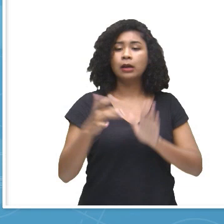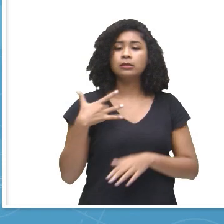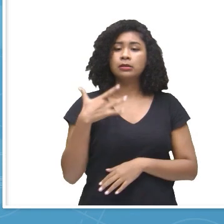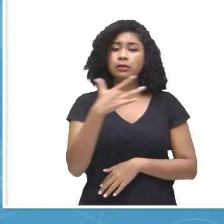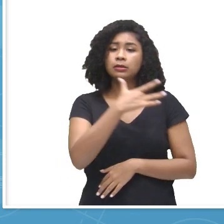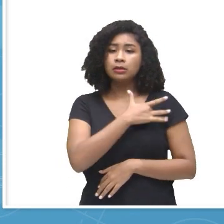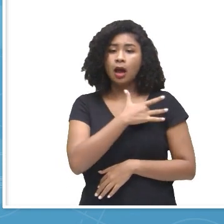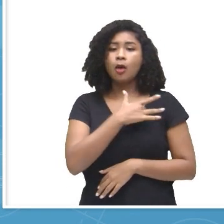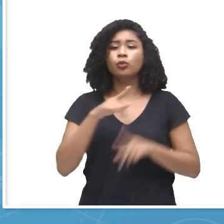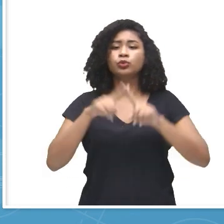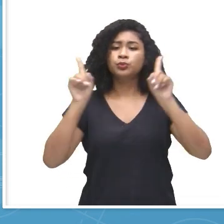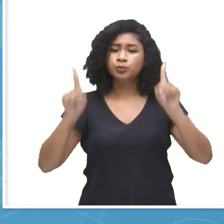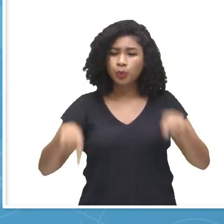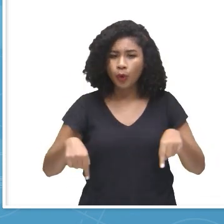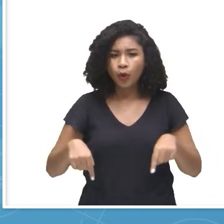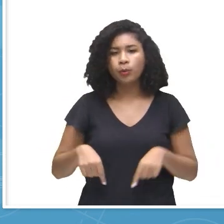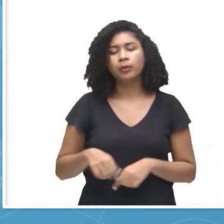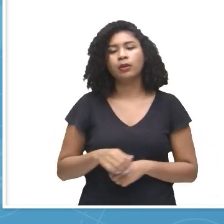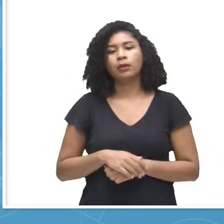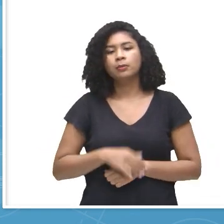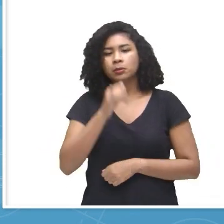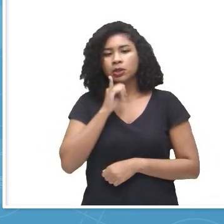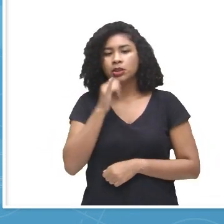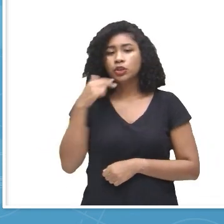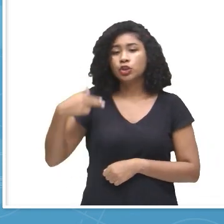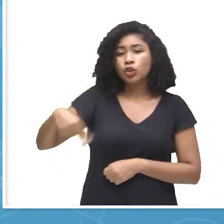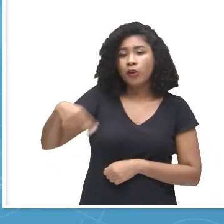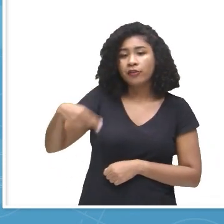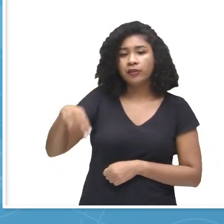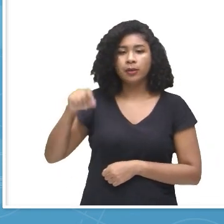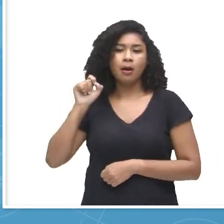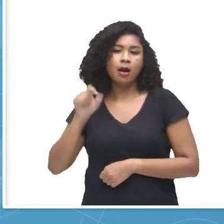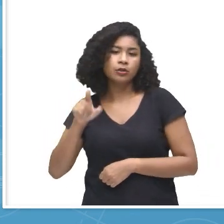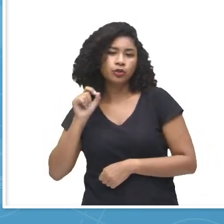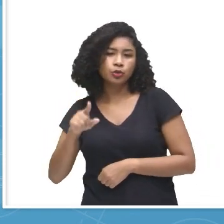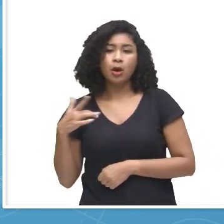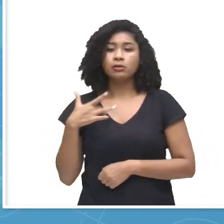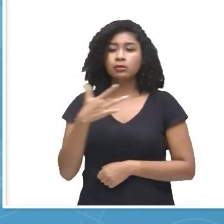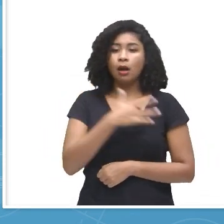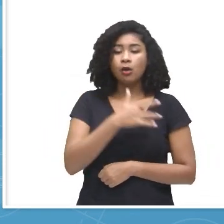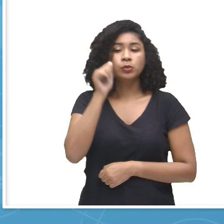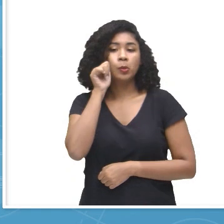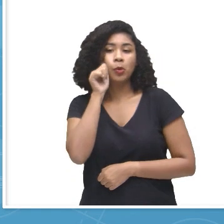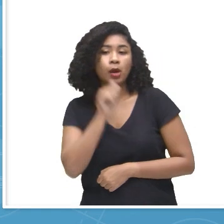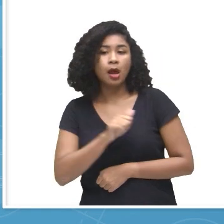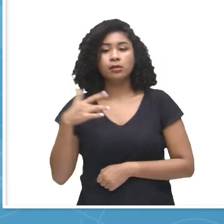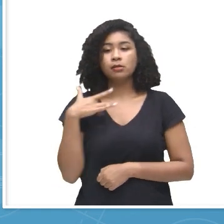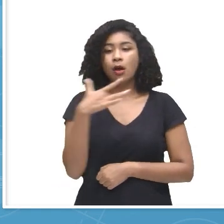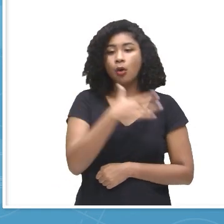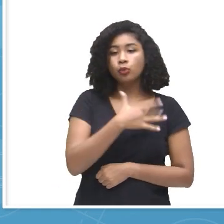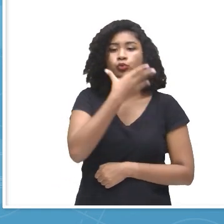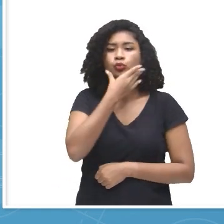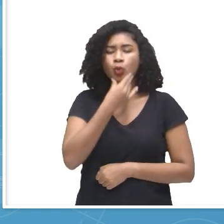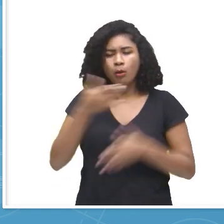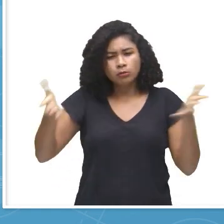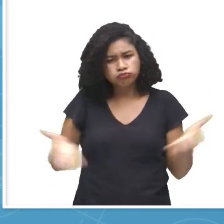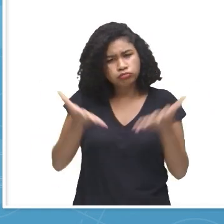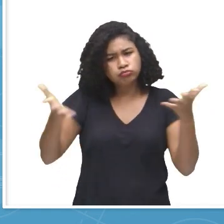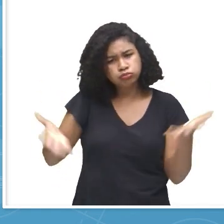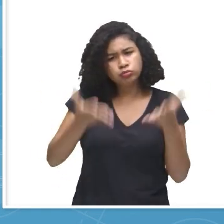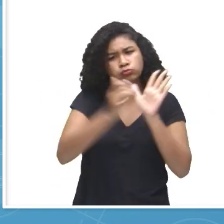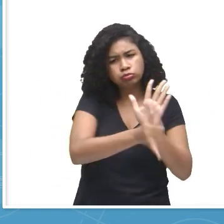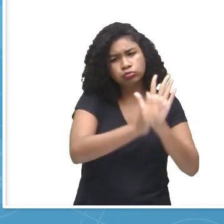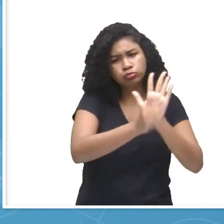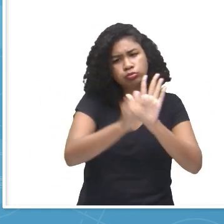Novembro Azul, a questão da saúde da mulher, da saúde do homem, né? Hoje em dia, a gente tem